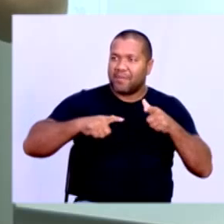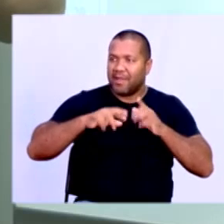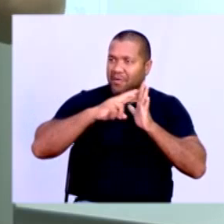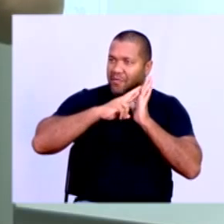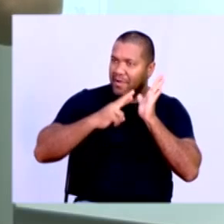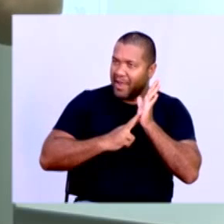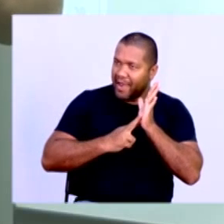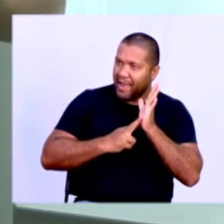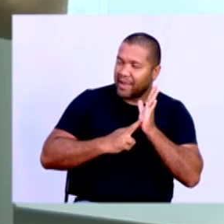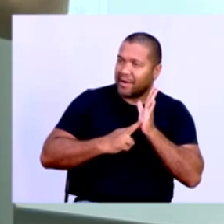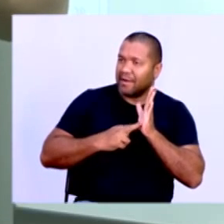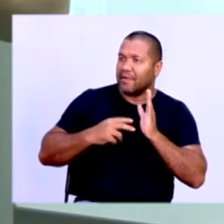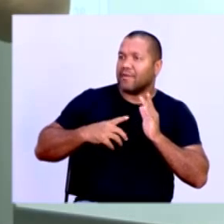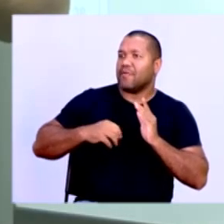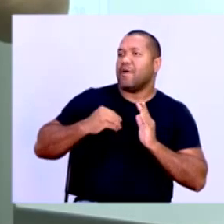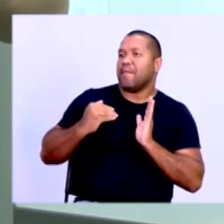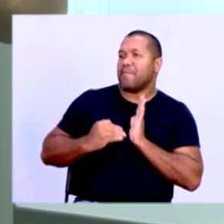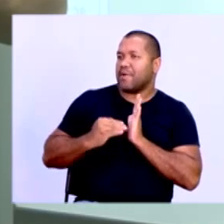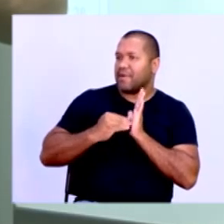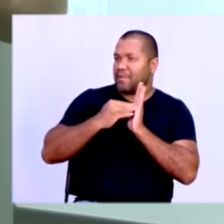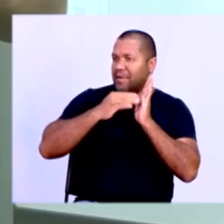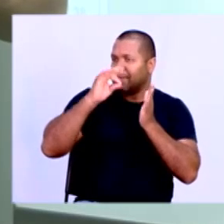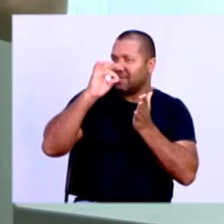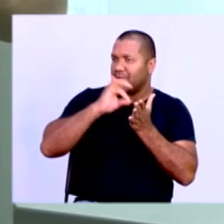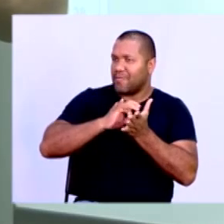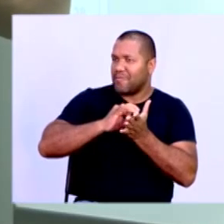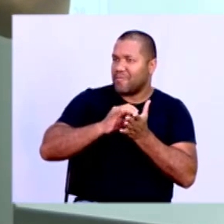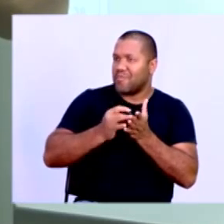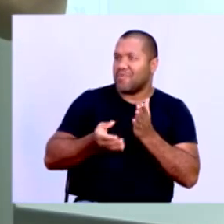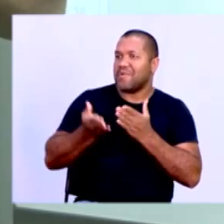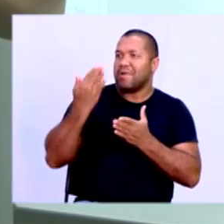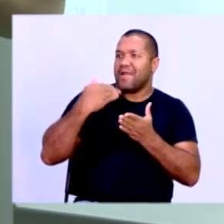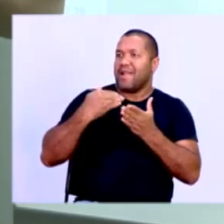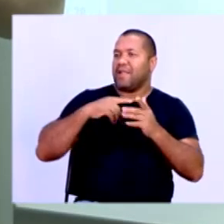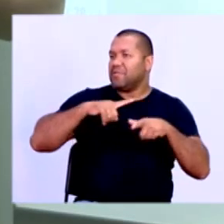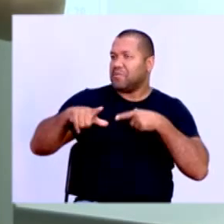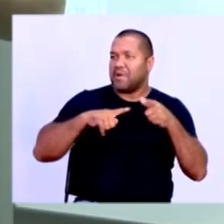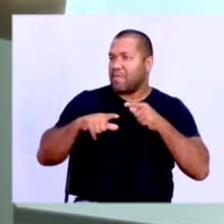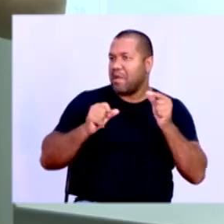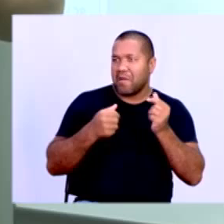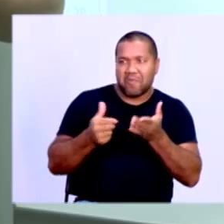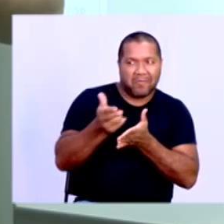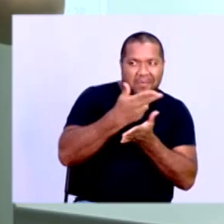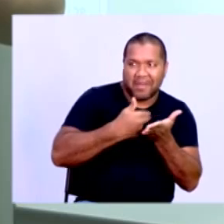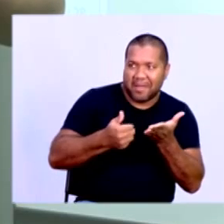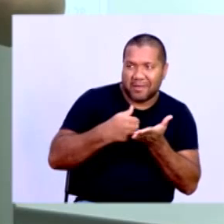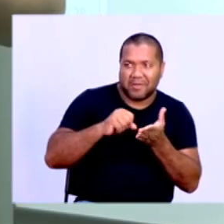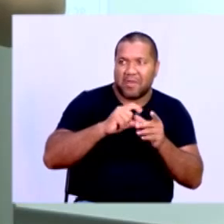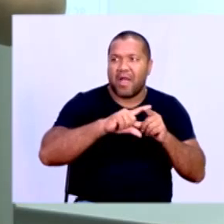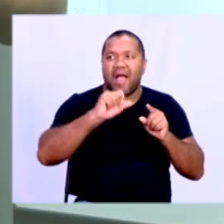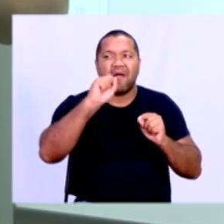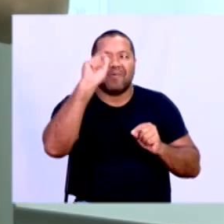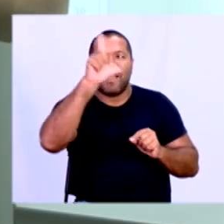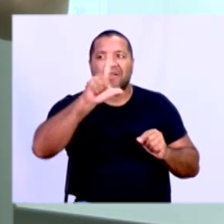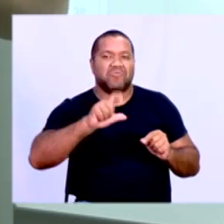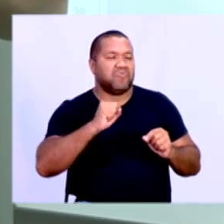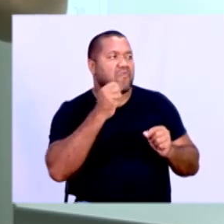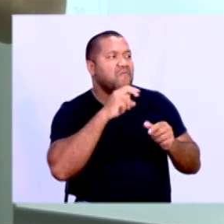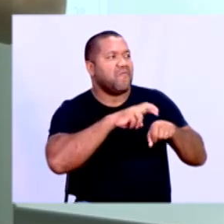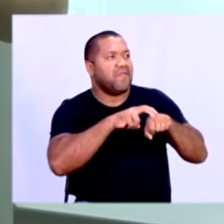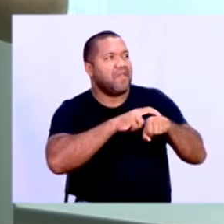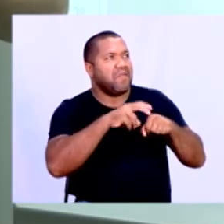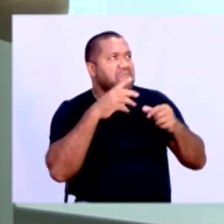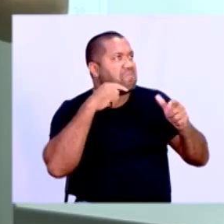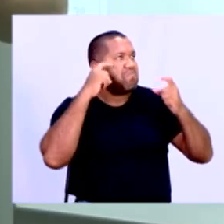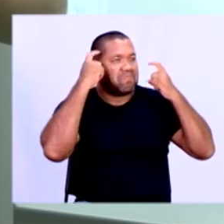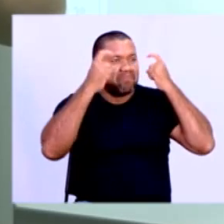com a programação em si. Ela não trabalha com a parte de designer. Ela não está preocupada se o botão vai ser azul ou se vai ser verde. Ela não está preocupada